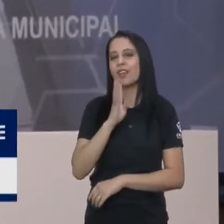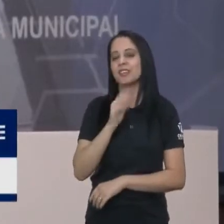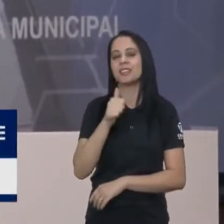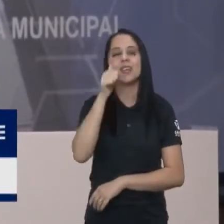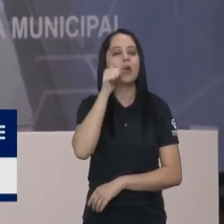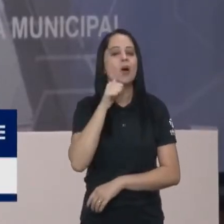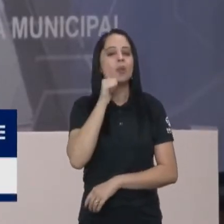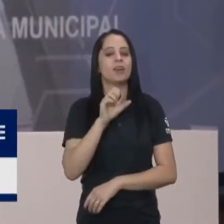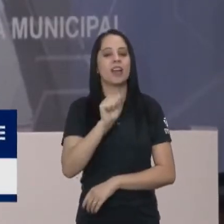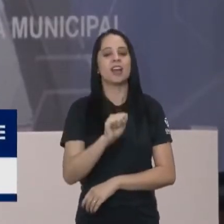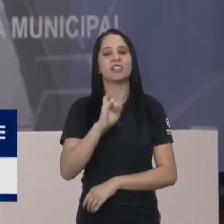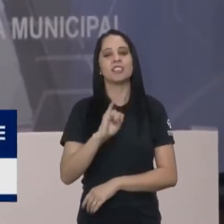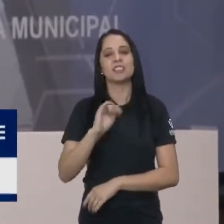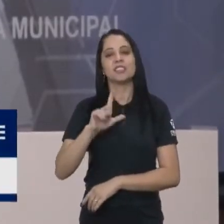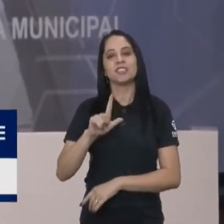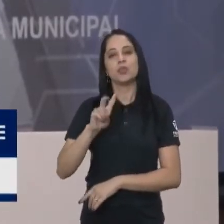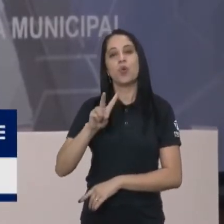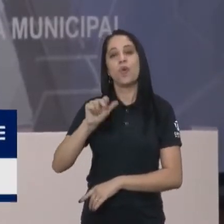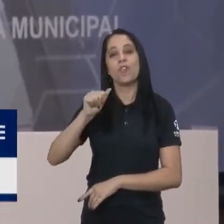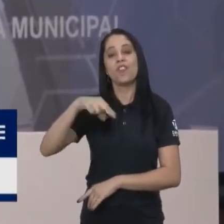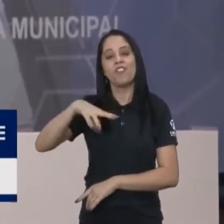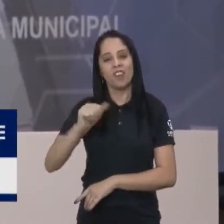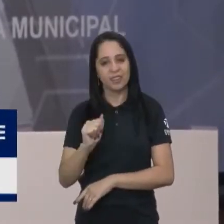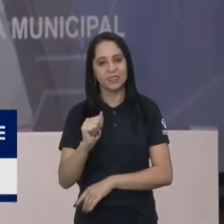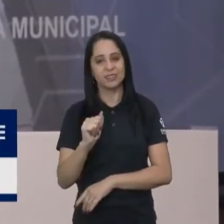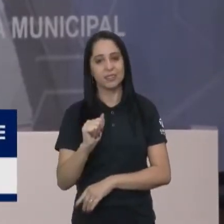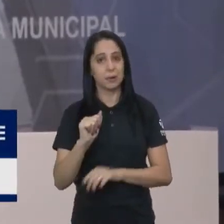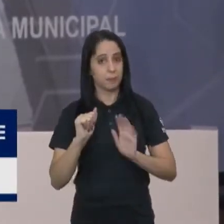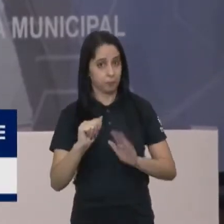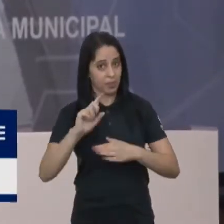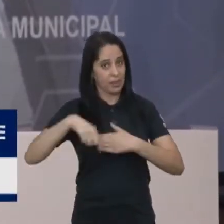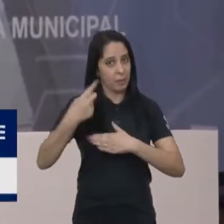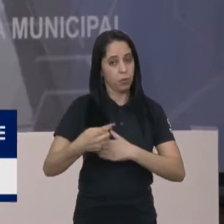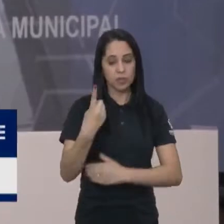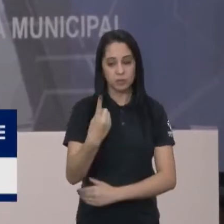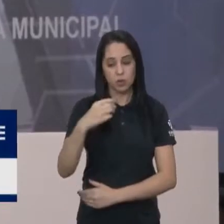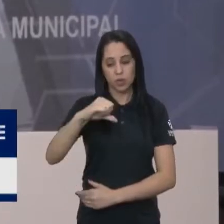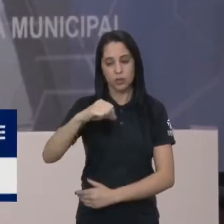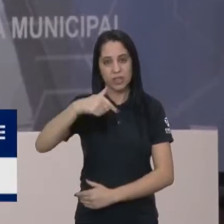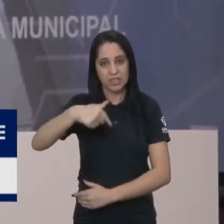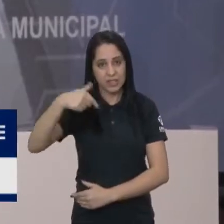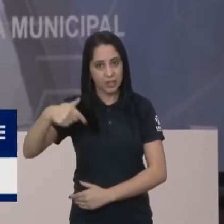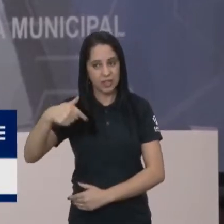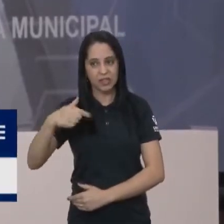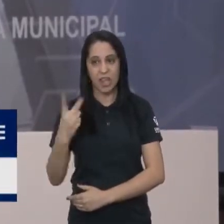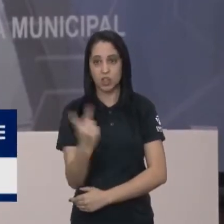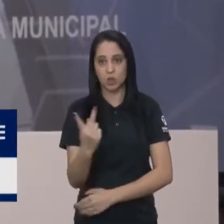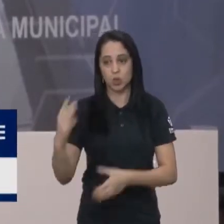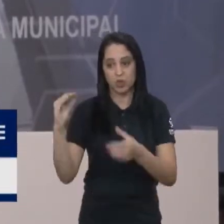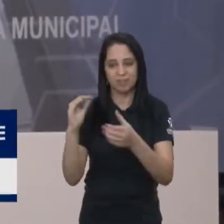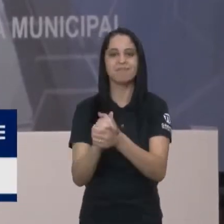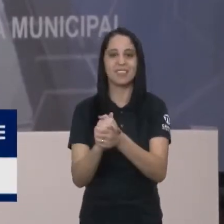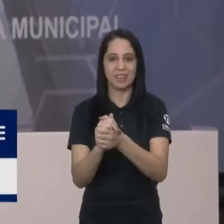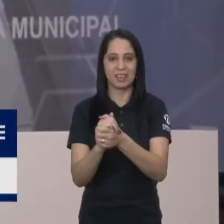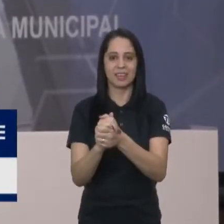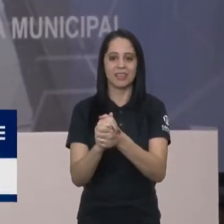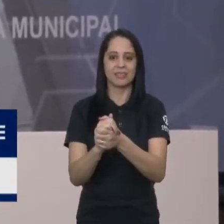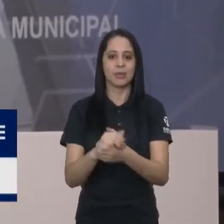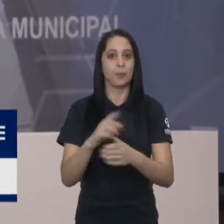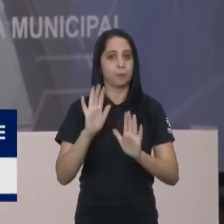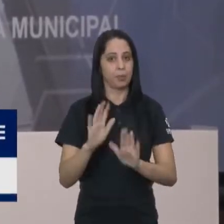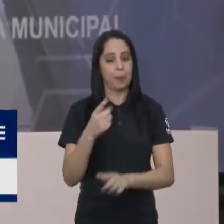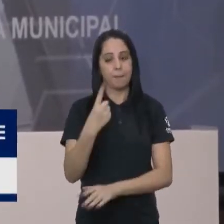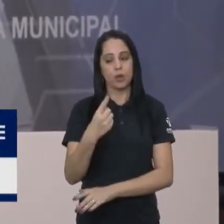Silvana Dutini. E em 1977, casaram-se. E em